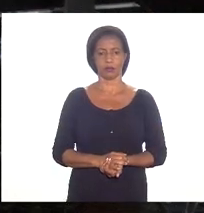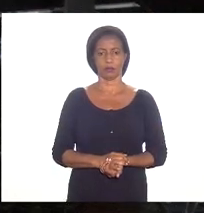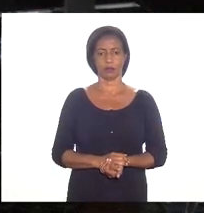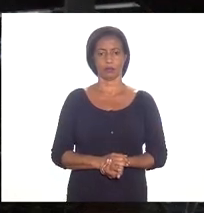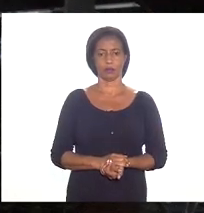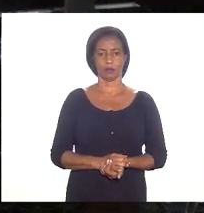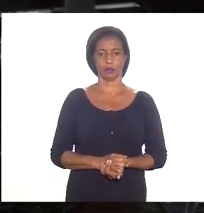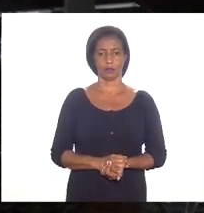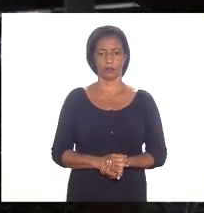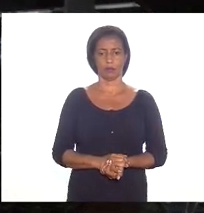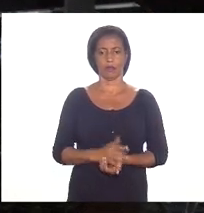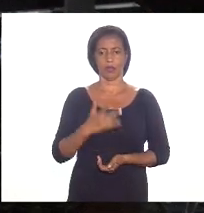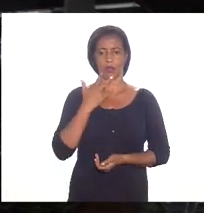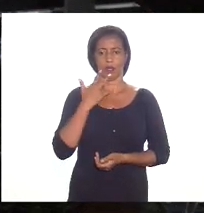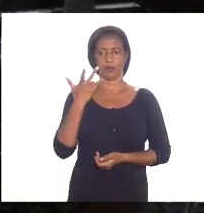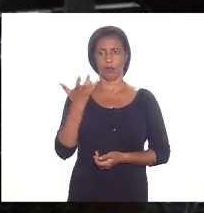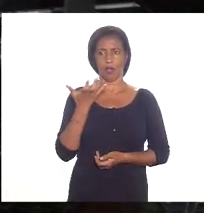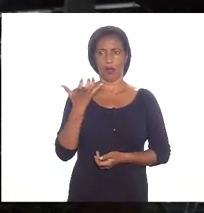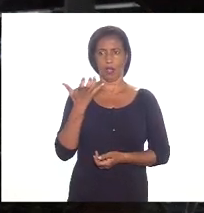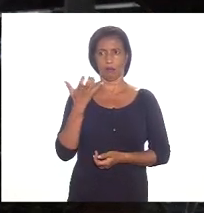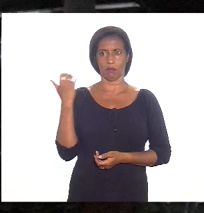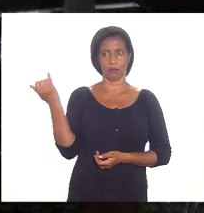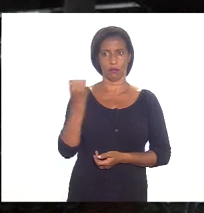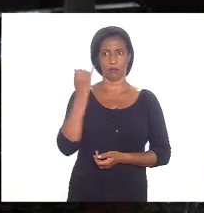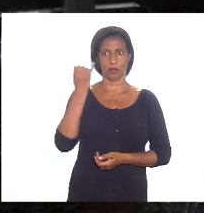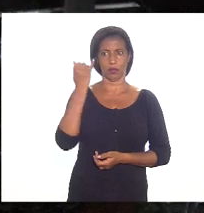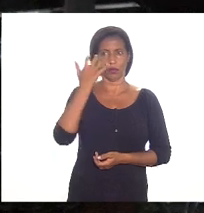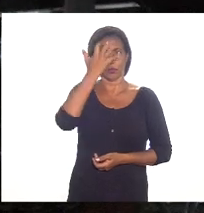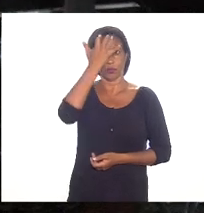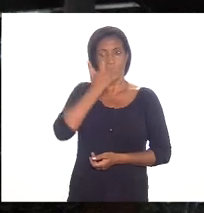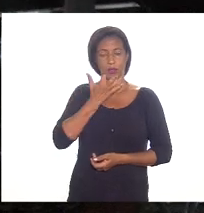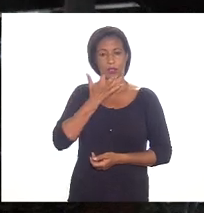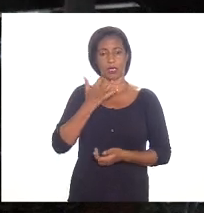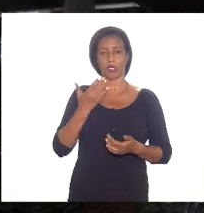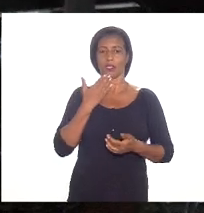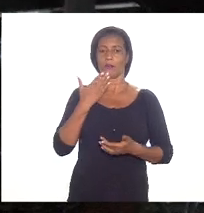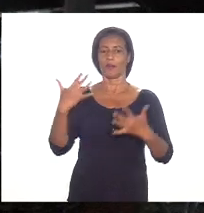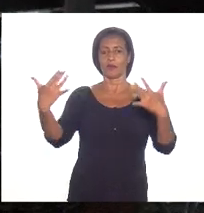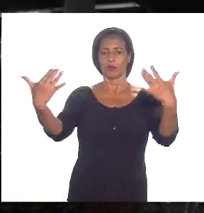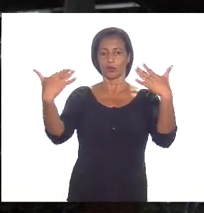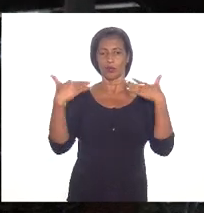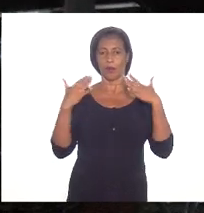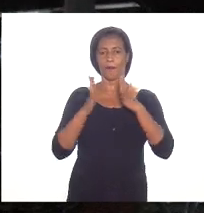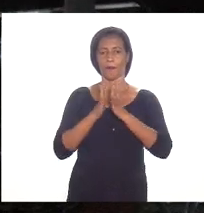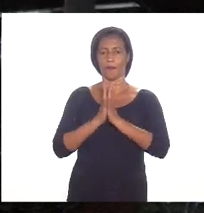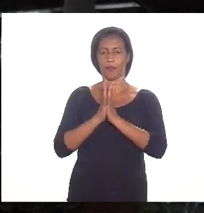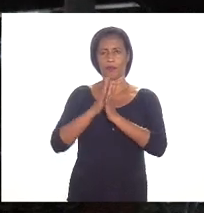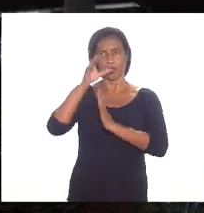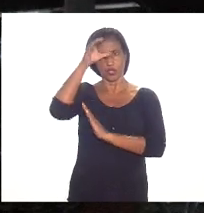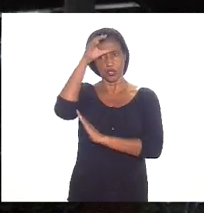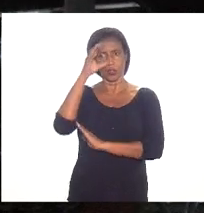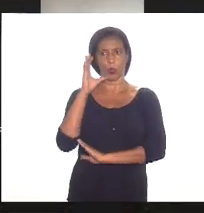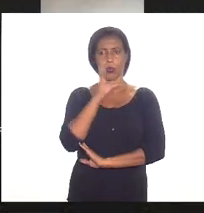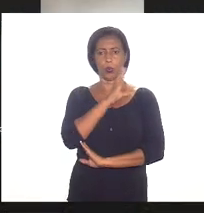Eu quero falar uma coisa muito grave. Então, quero a atenção de todos aqui. Então, por favor, tia, bem